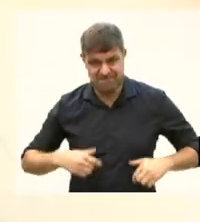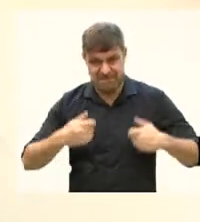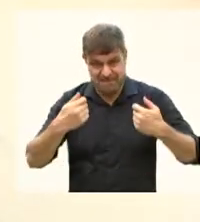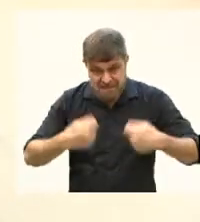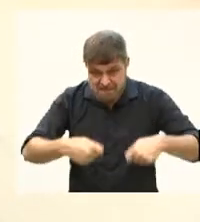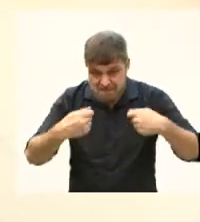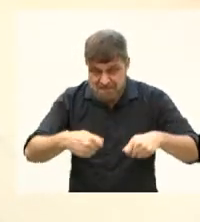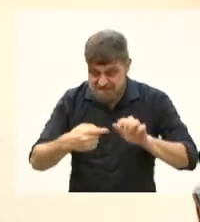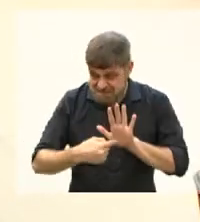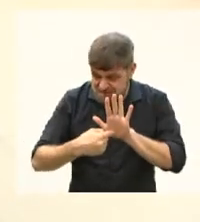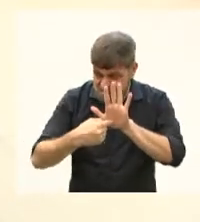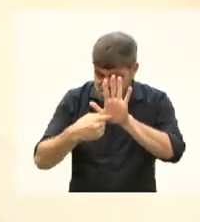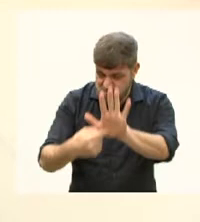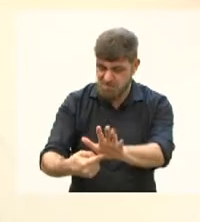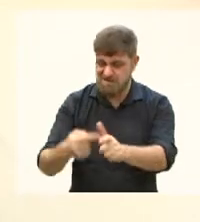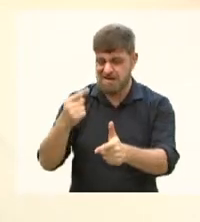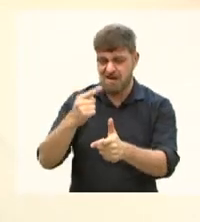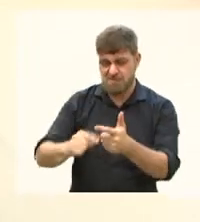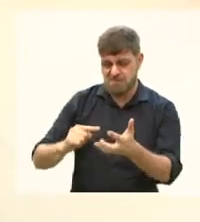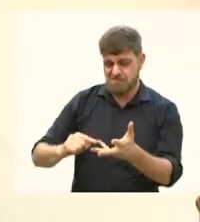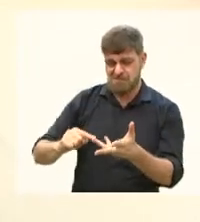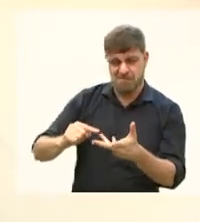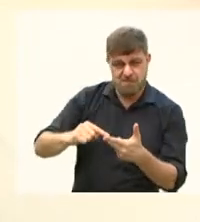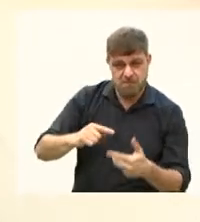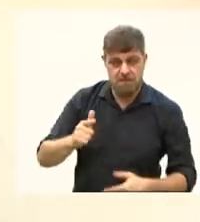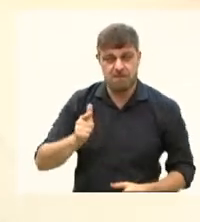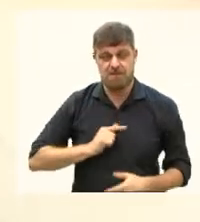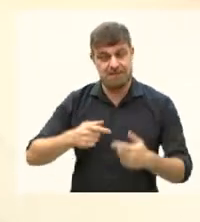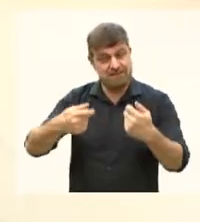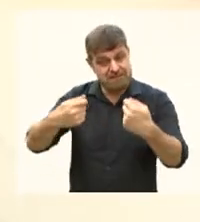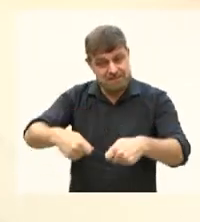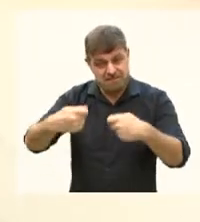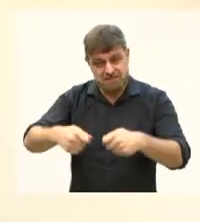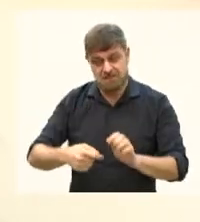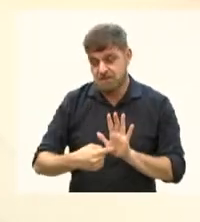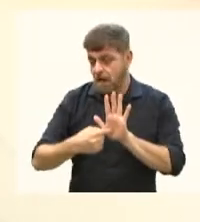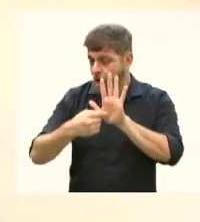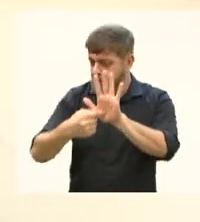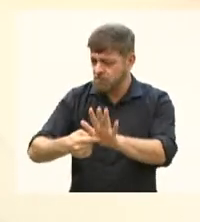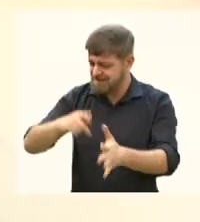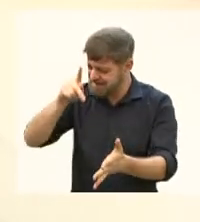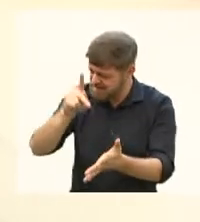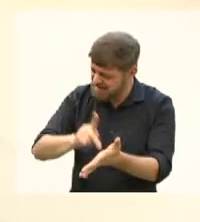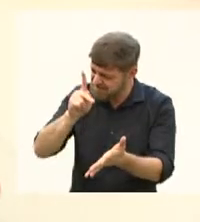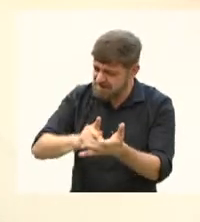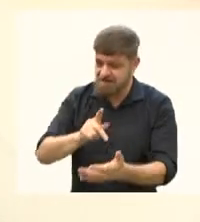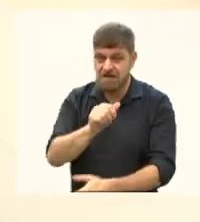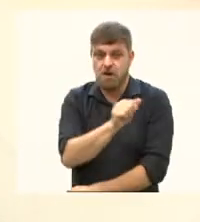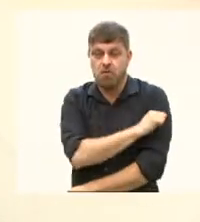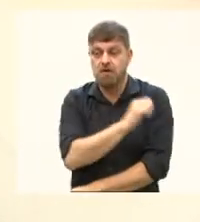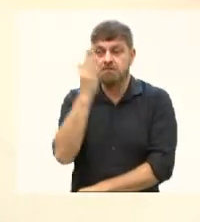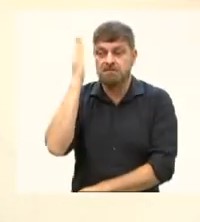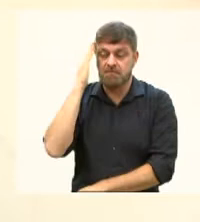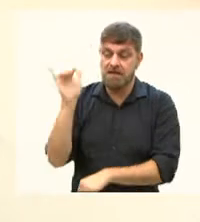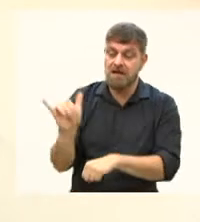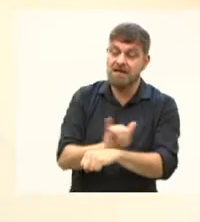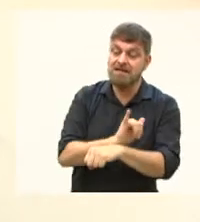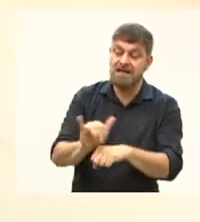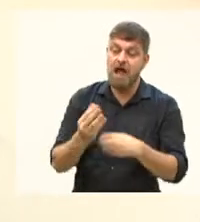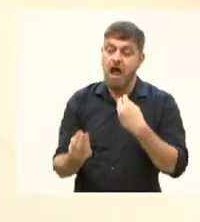ser evidenciadas, tem que ser mostrado para o aluno quais as